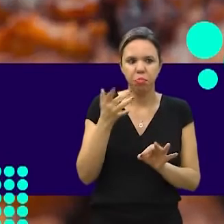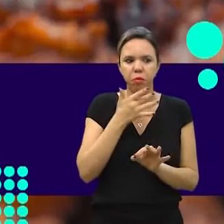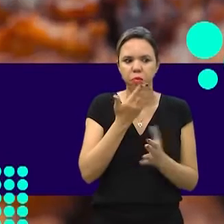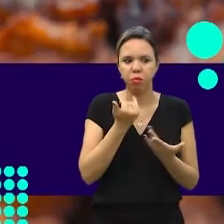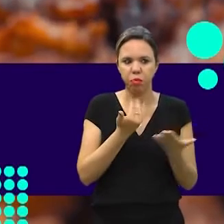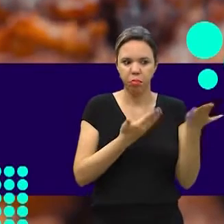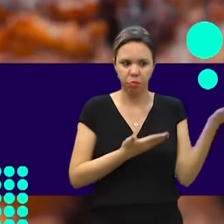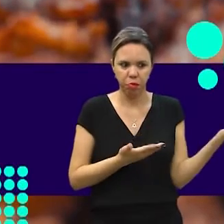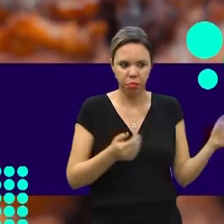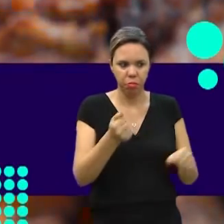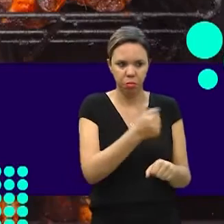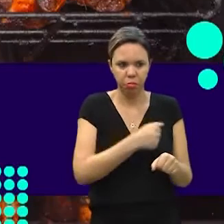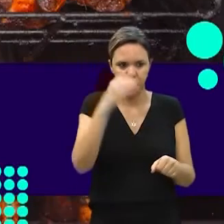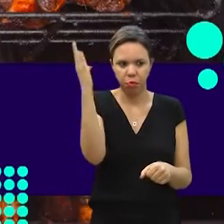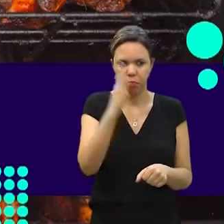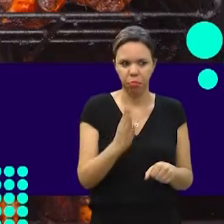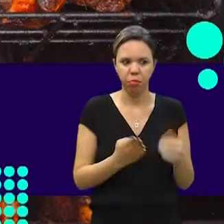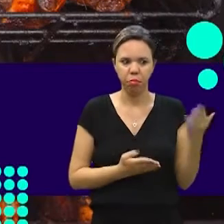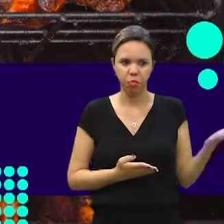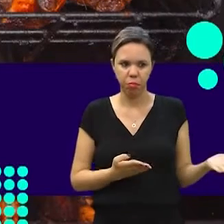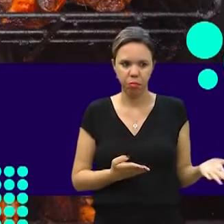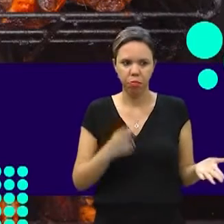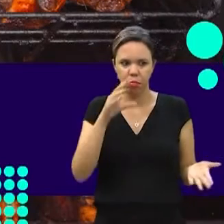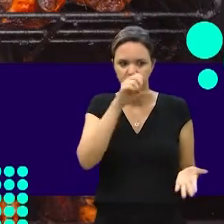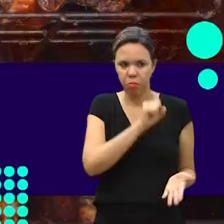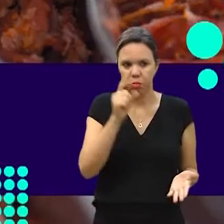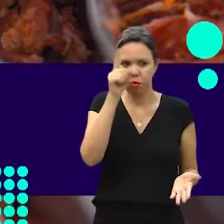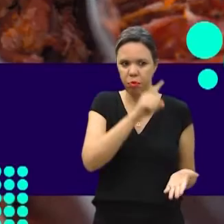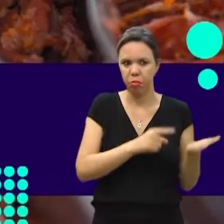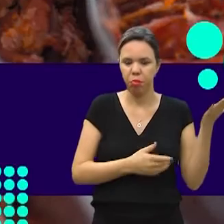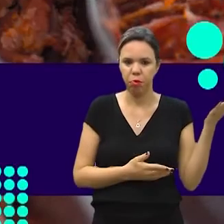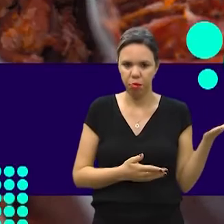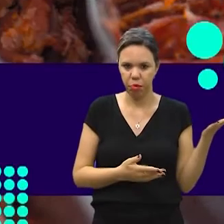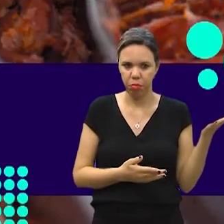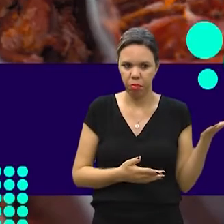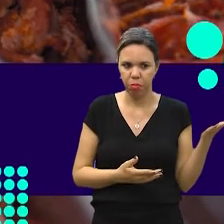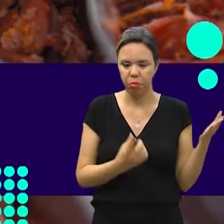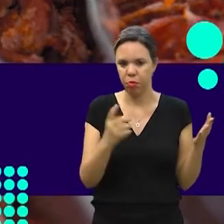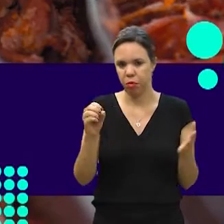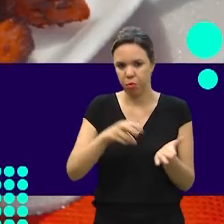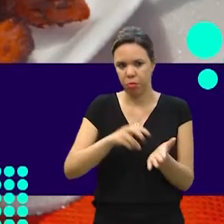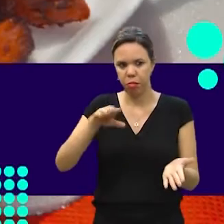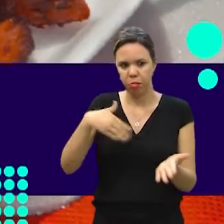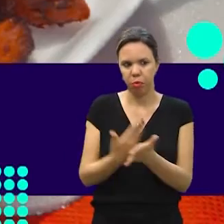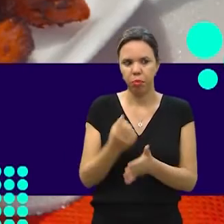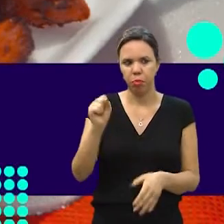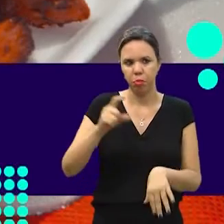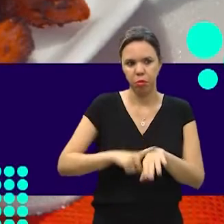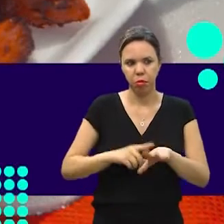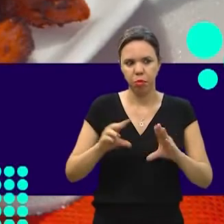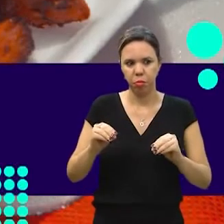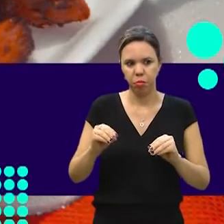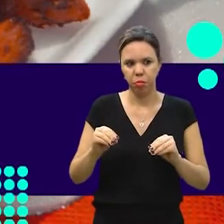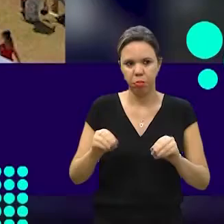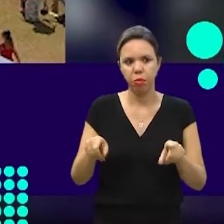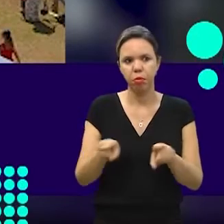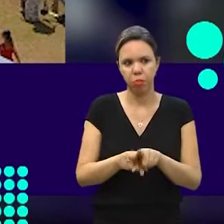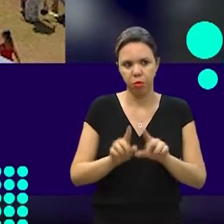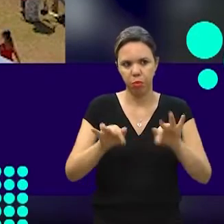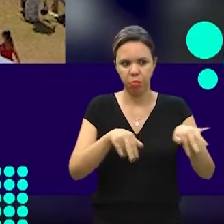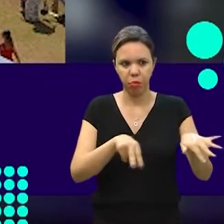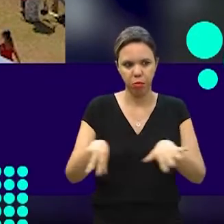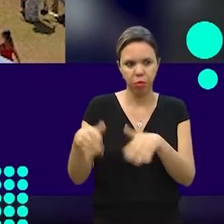preparo dessas delícias da gastronomia brasileira. Vai ser no sábado e no domingo, das 10 da manhã às 8 da